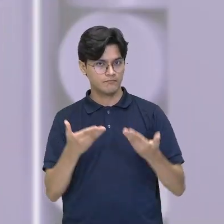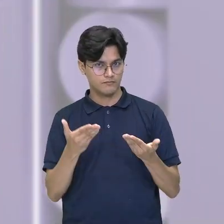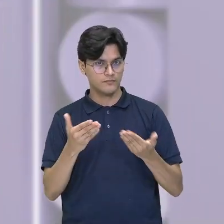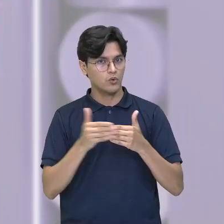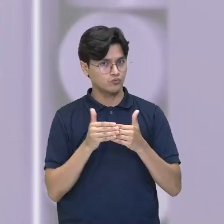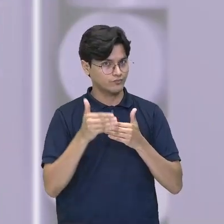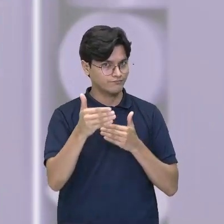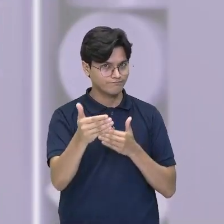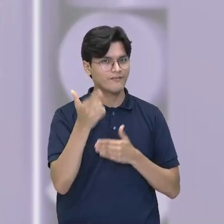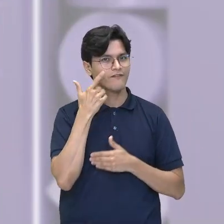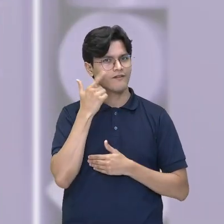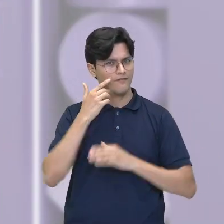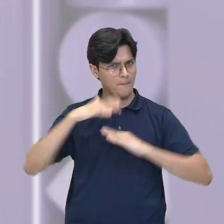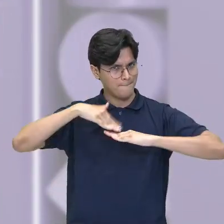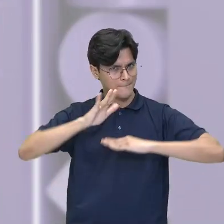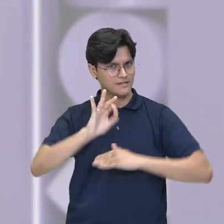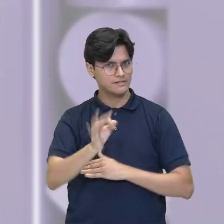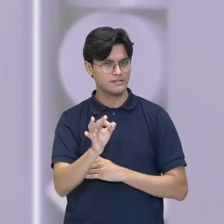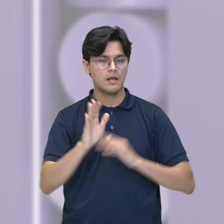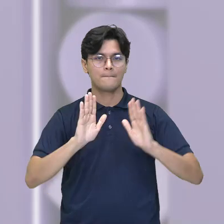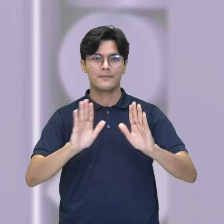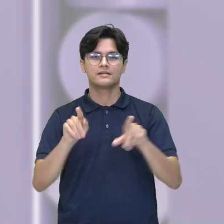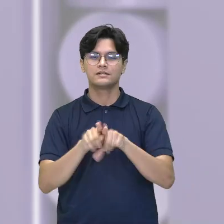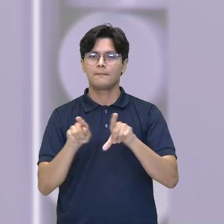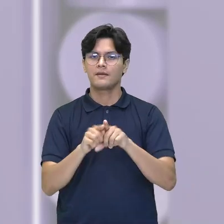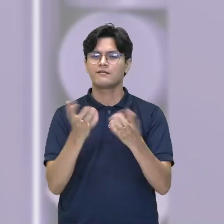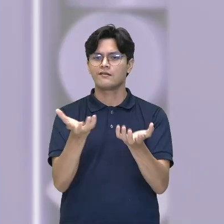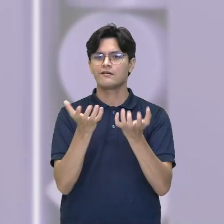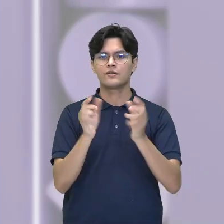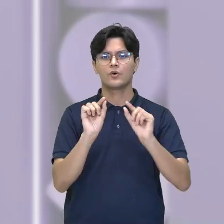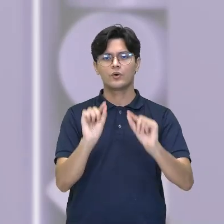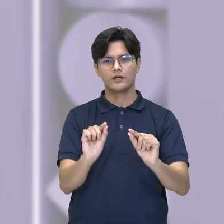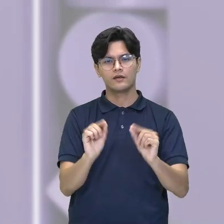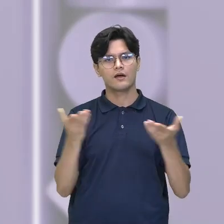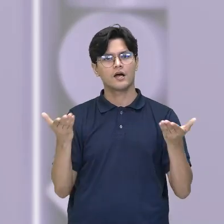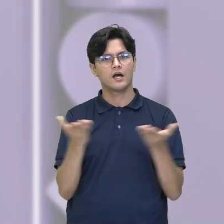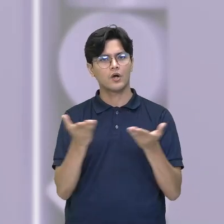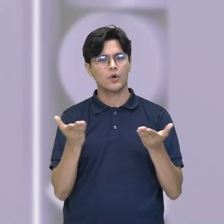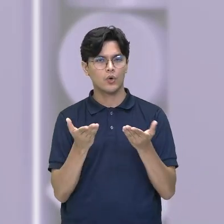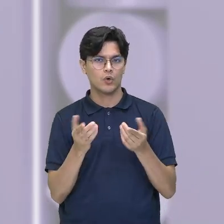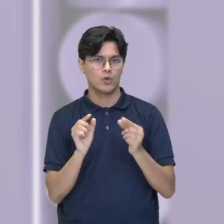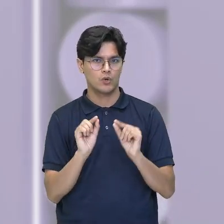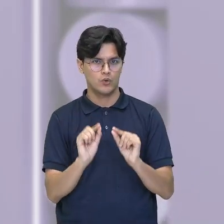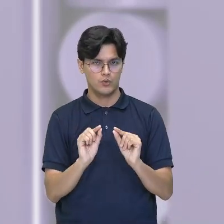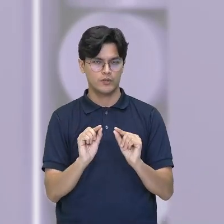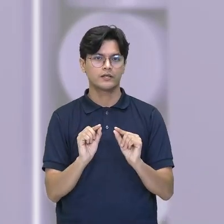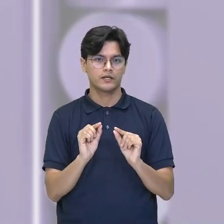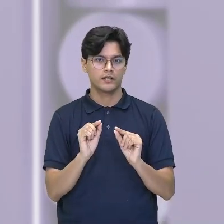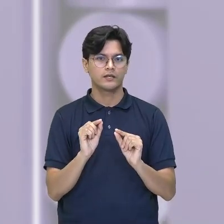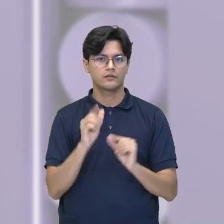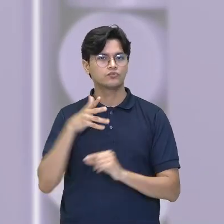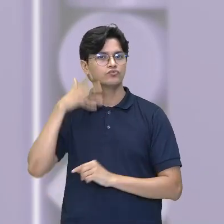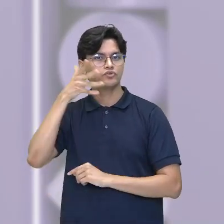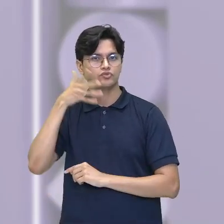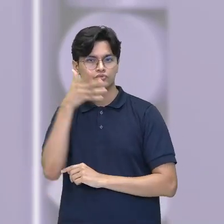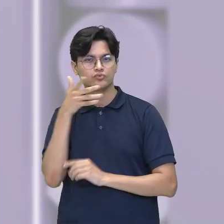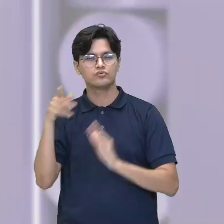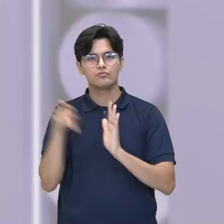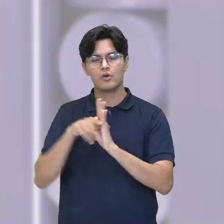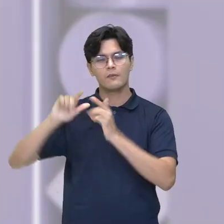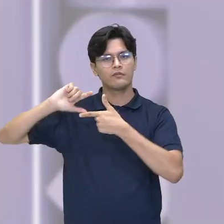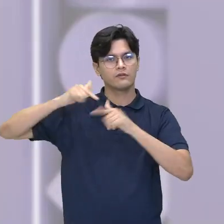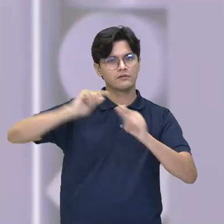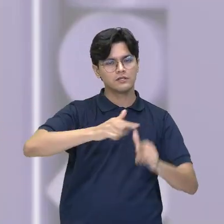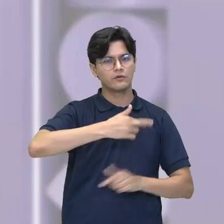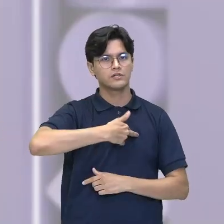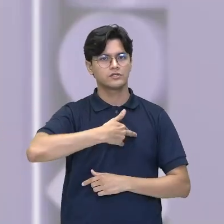adiante, ok? Mas eu queria também conectar esse discurso das tradições religiosas para a